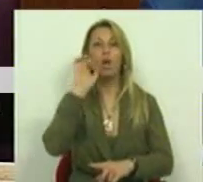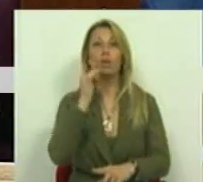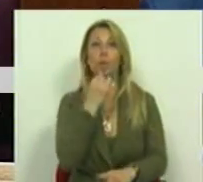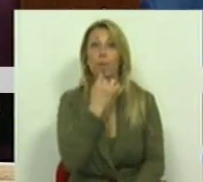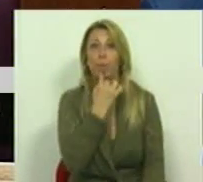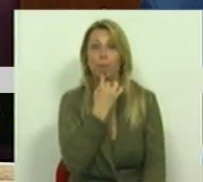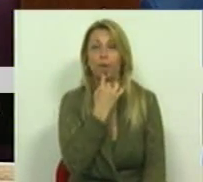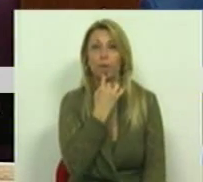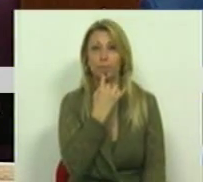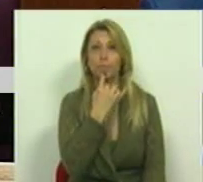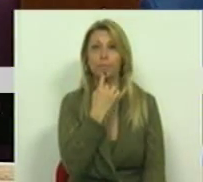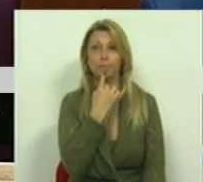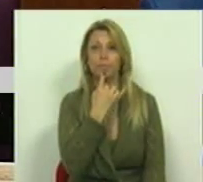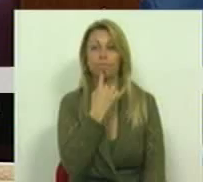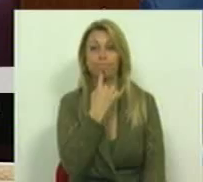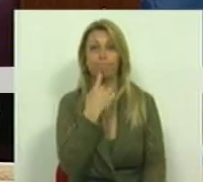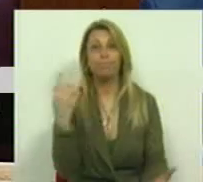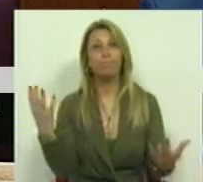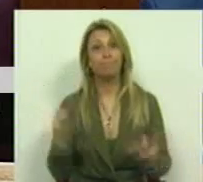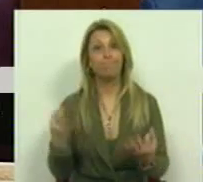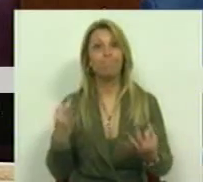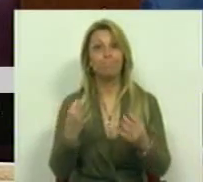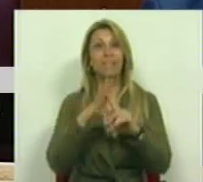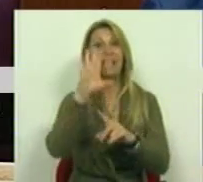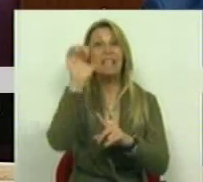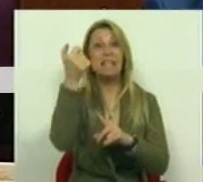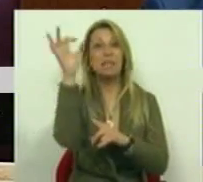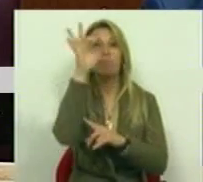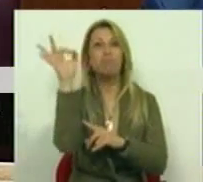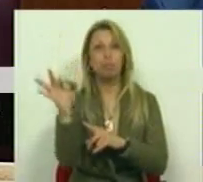extremamente elevados, chegando a tocar os 15%.